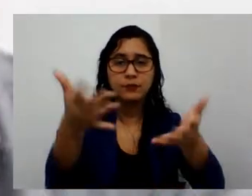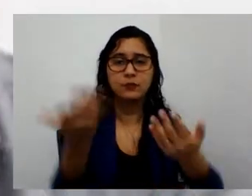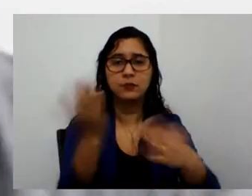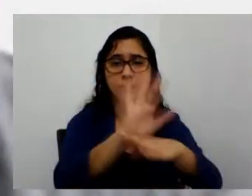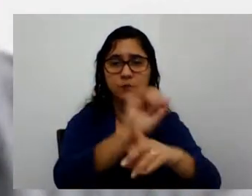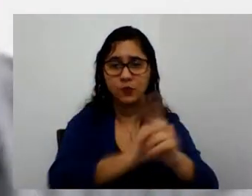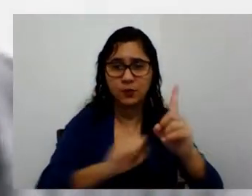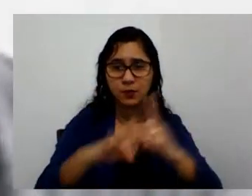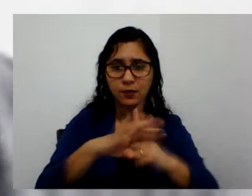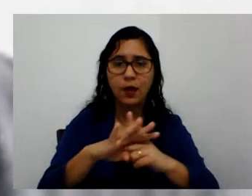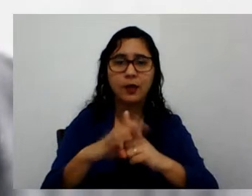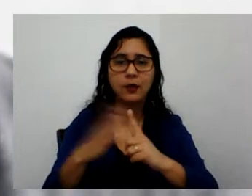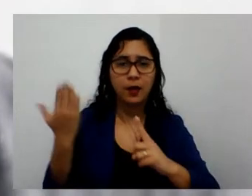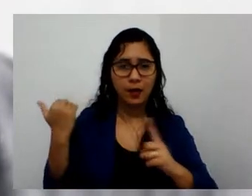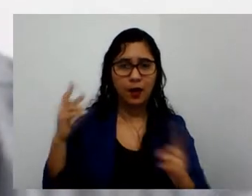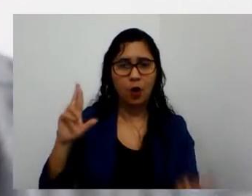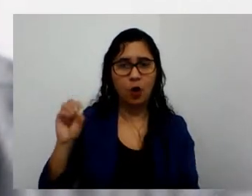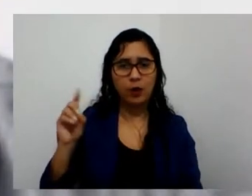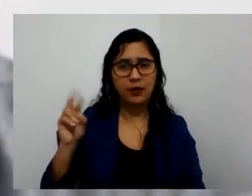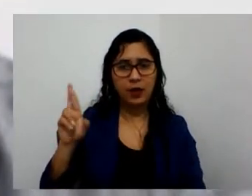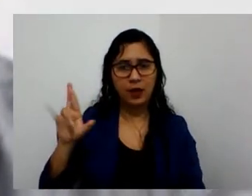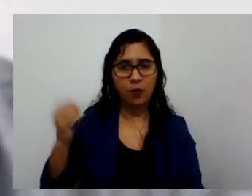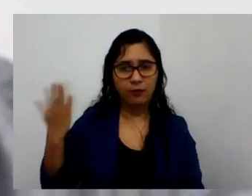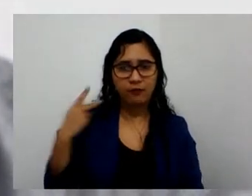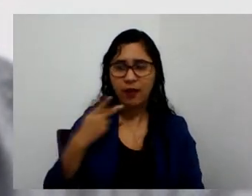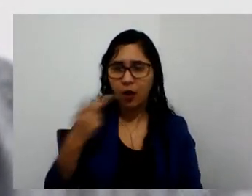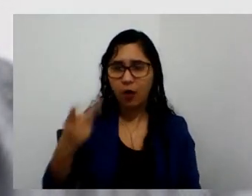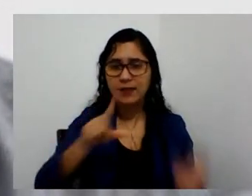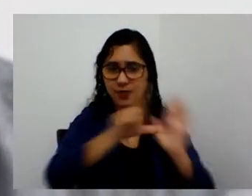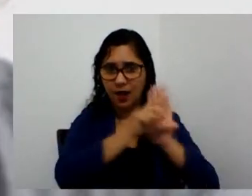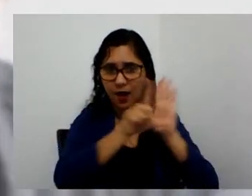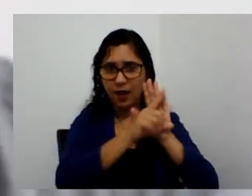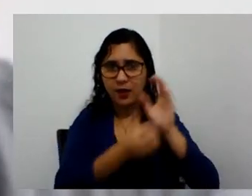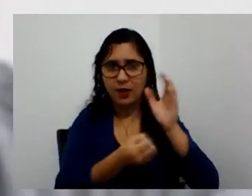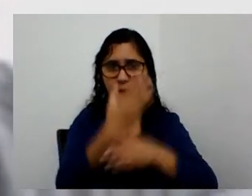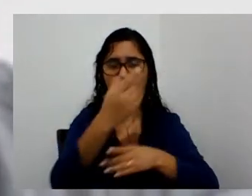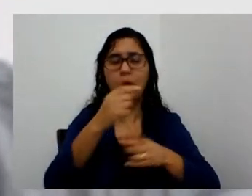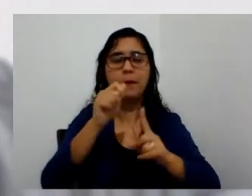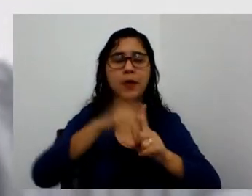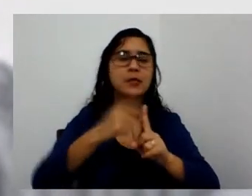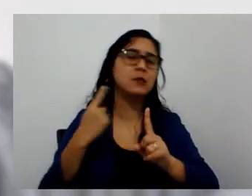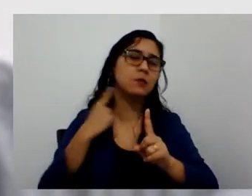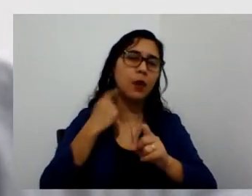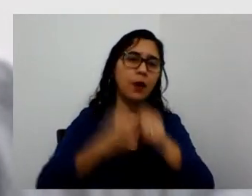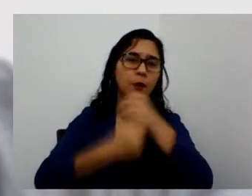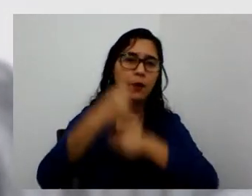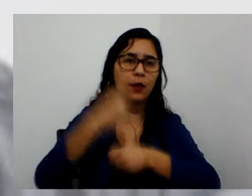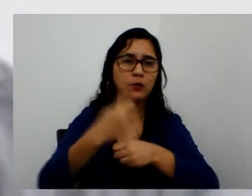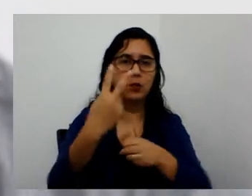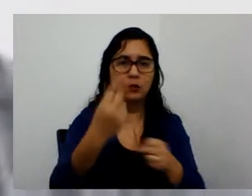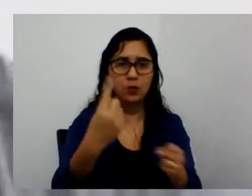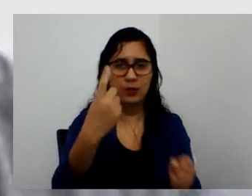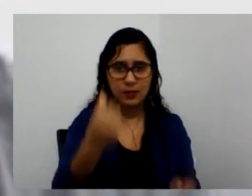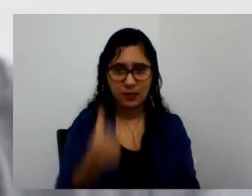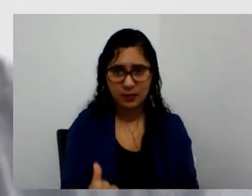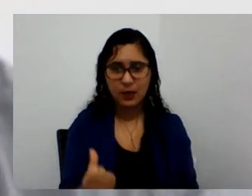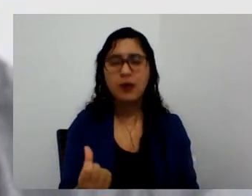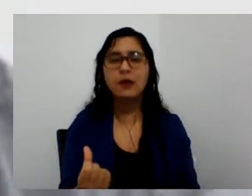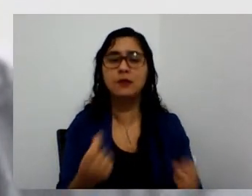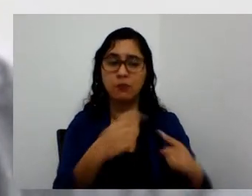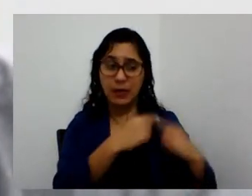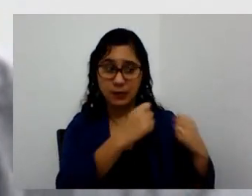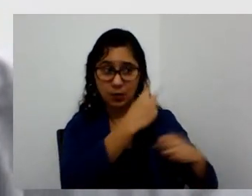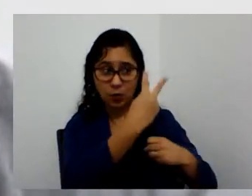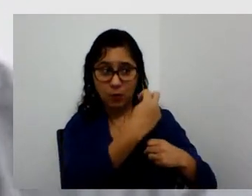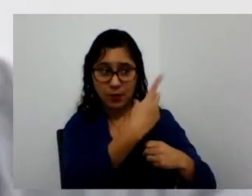agora há pouco, essa lei surgiu em maio de 2016, e é importante lembrar que de maio de 2016